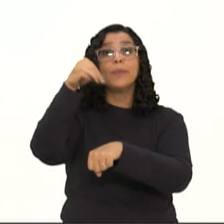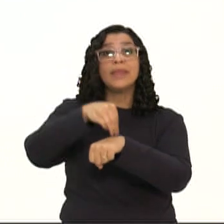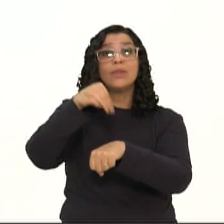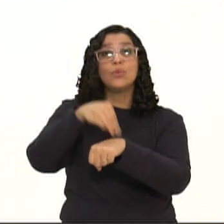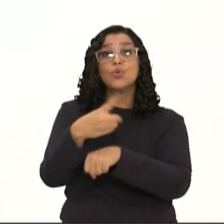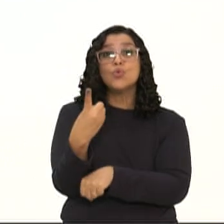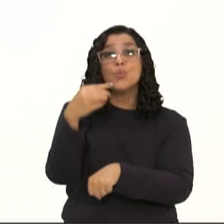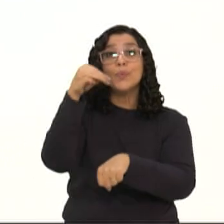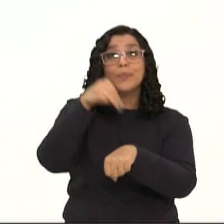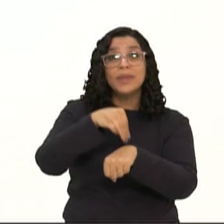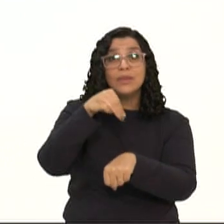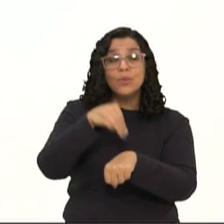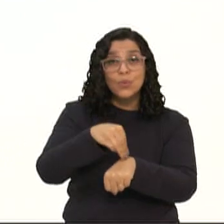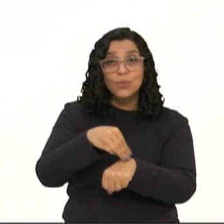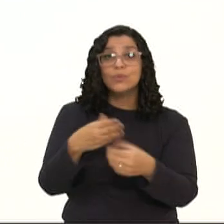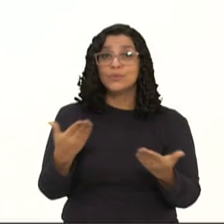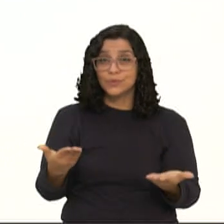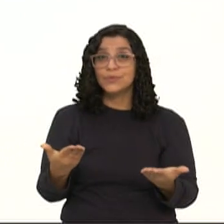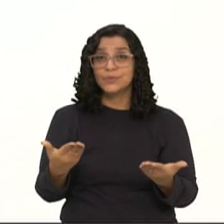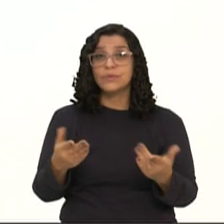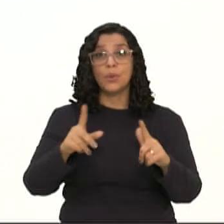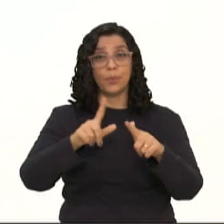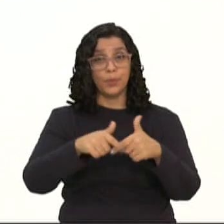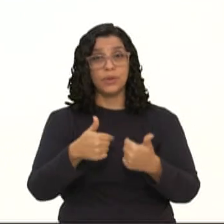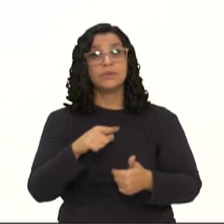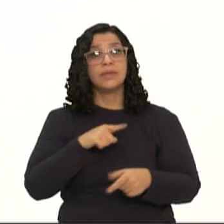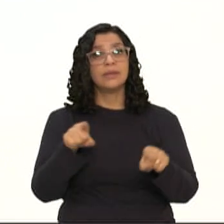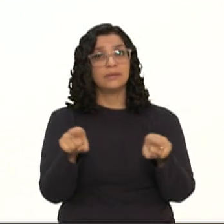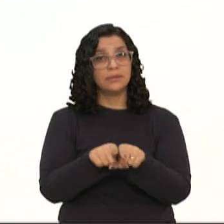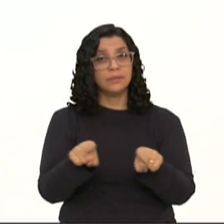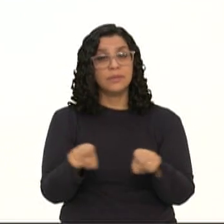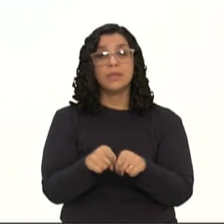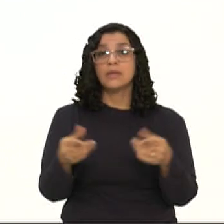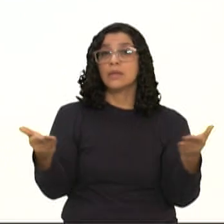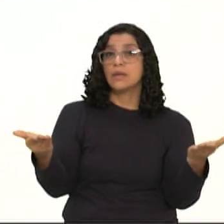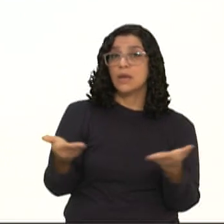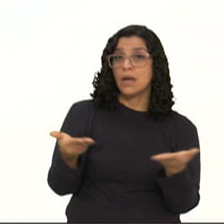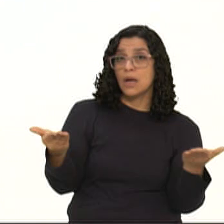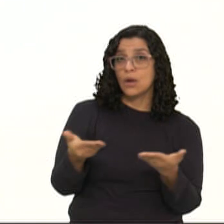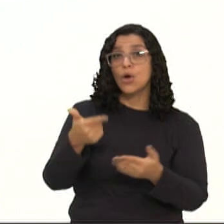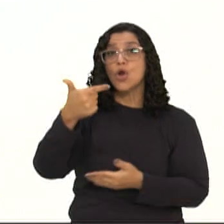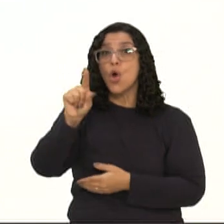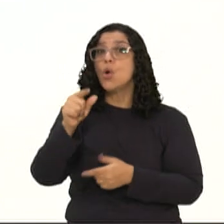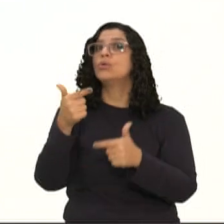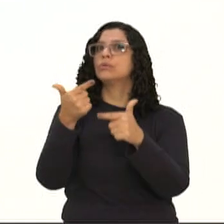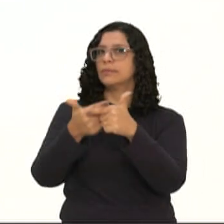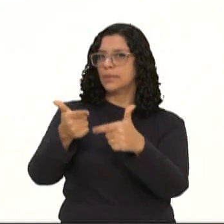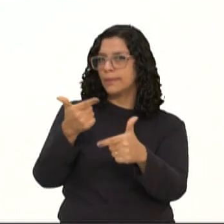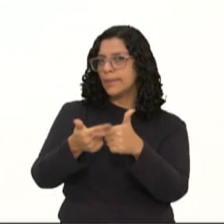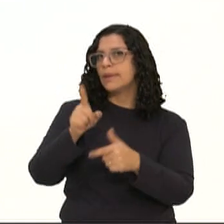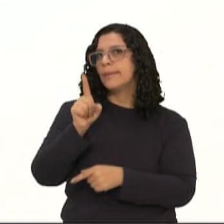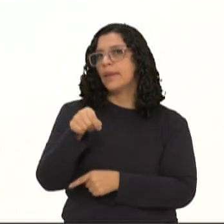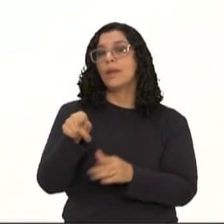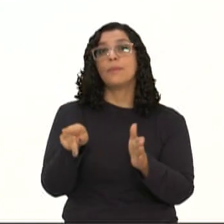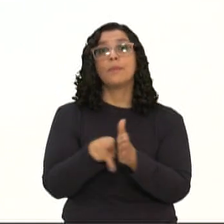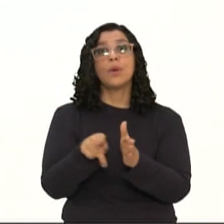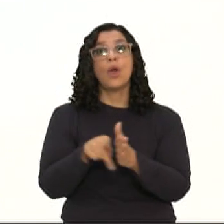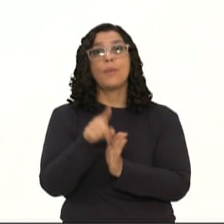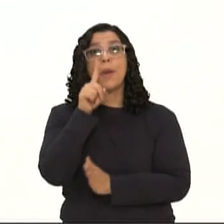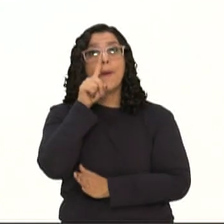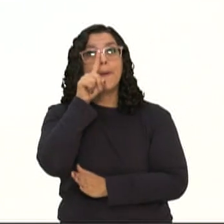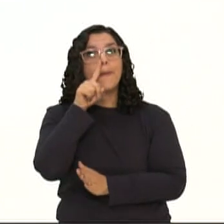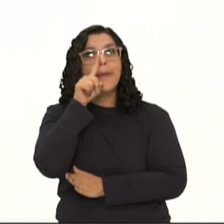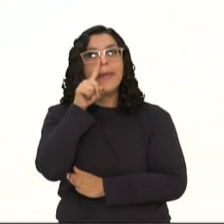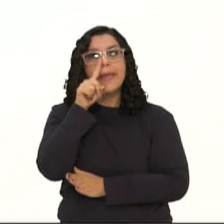Por minuto. Nós temos também um outro inconveniente aqui, que é o perigo do